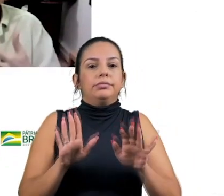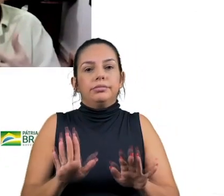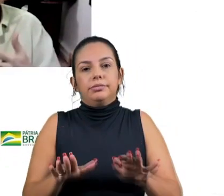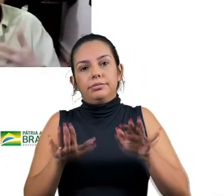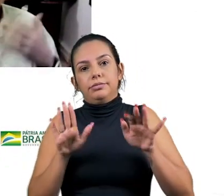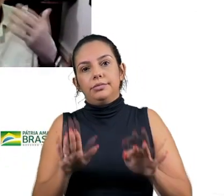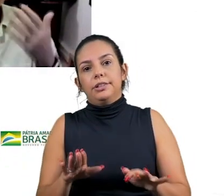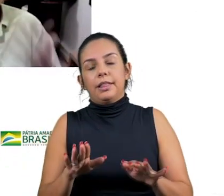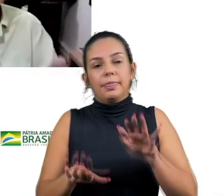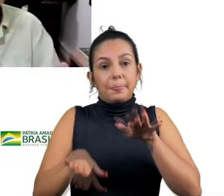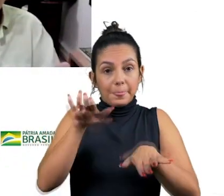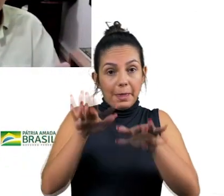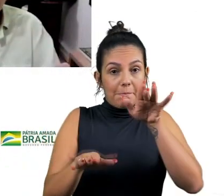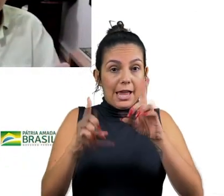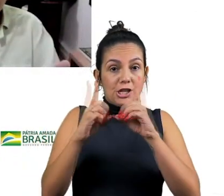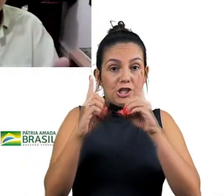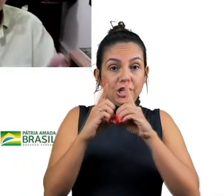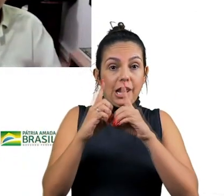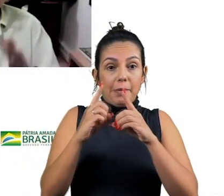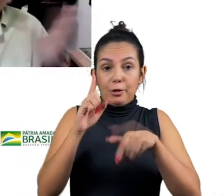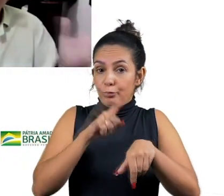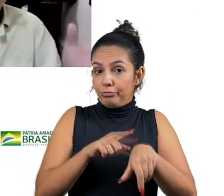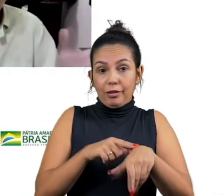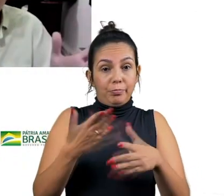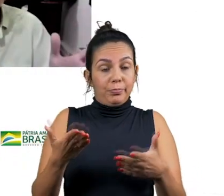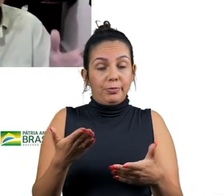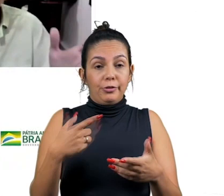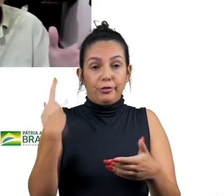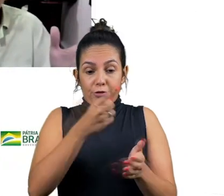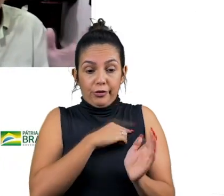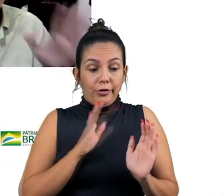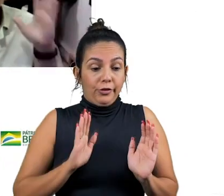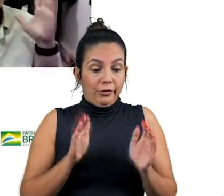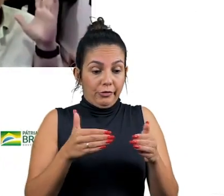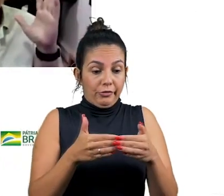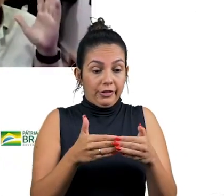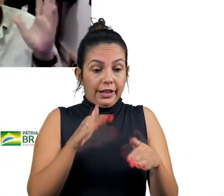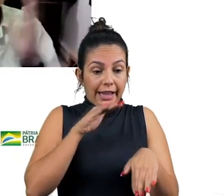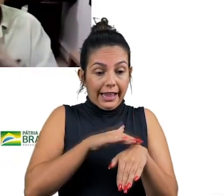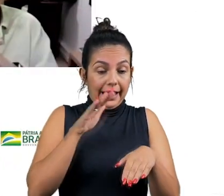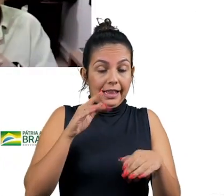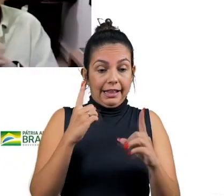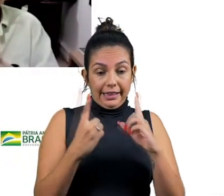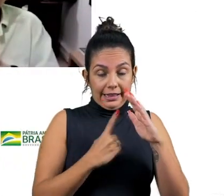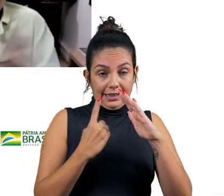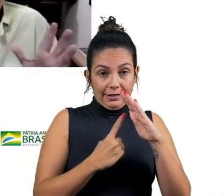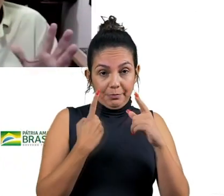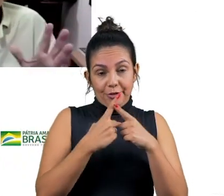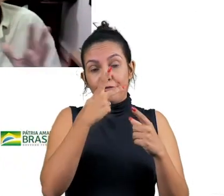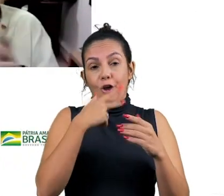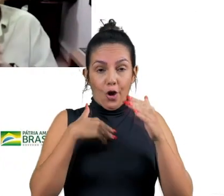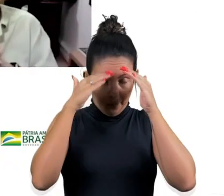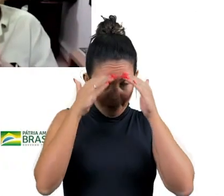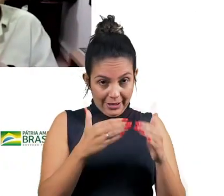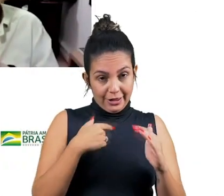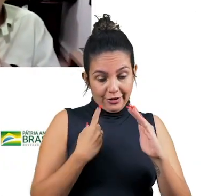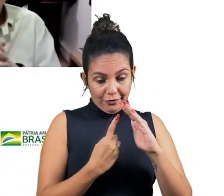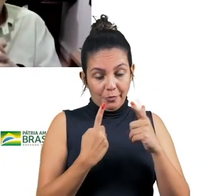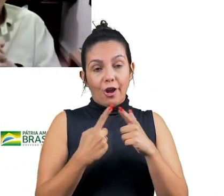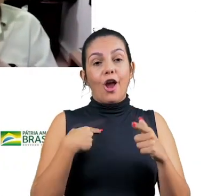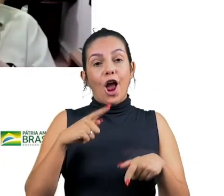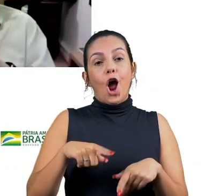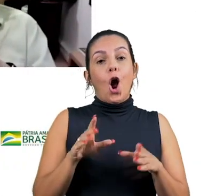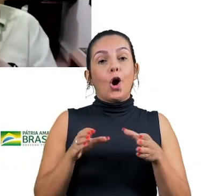Quer dizer, nesse momento a gente está confinado, né? Pelo menos os que obedecem o confinamento, eu, por exemplo, obedeço, até porque eu faço parte